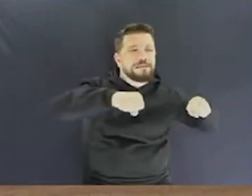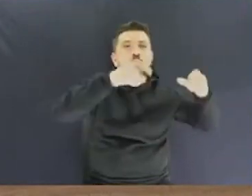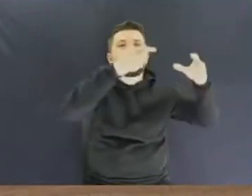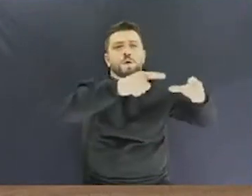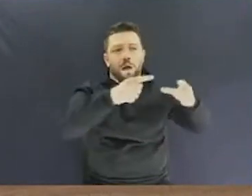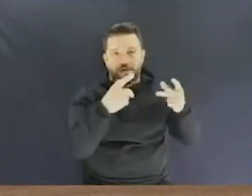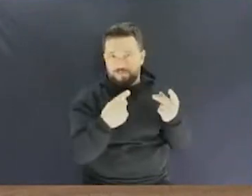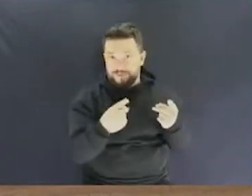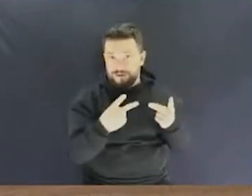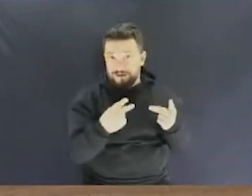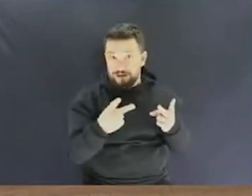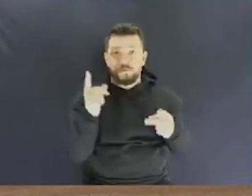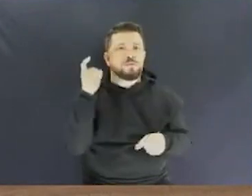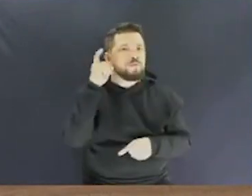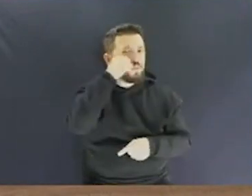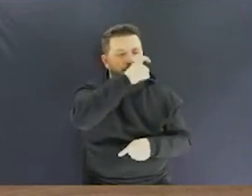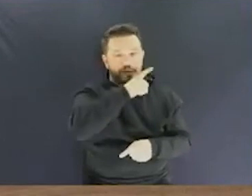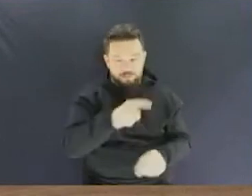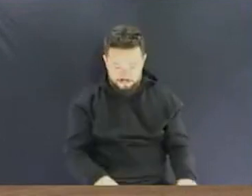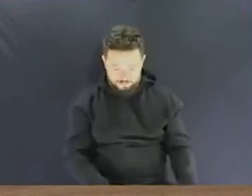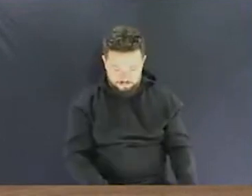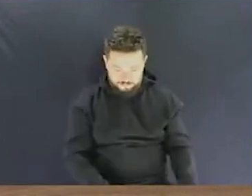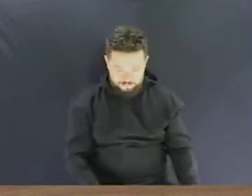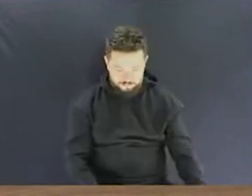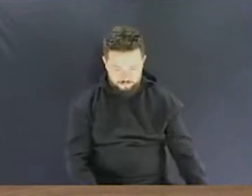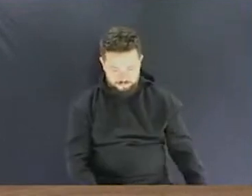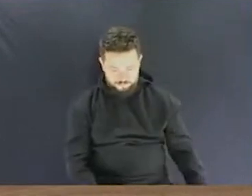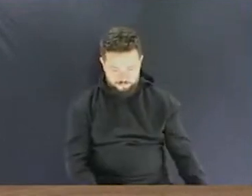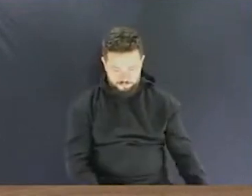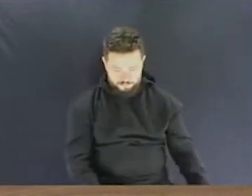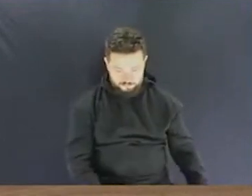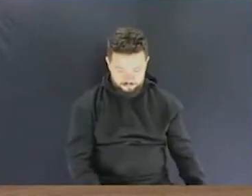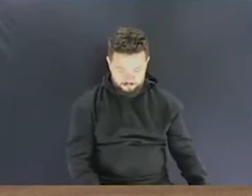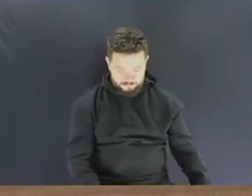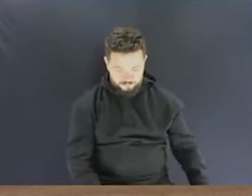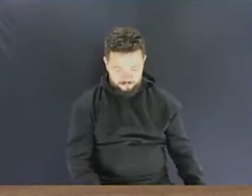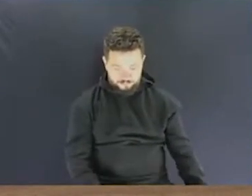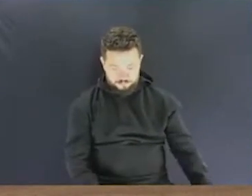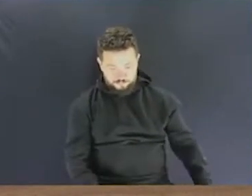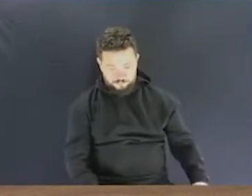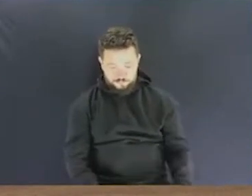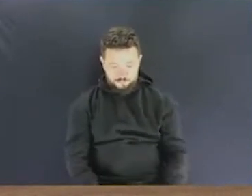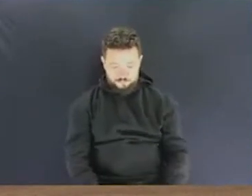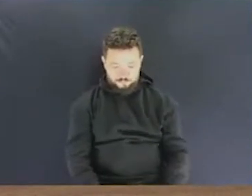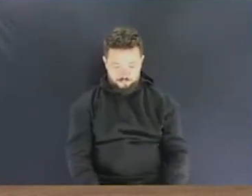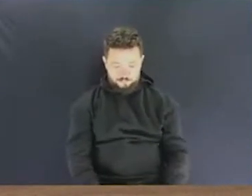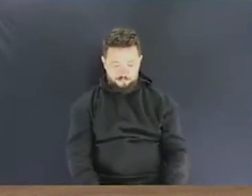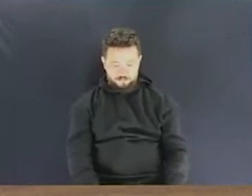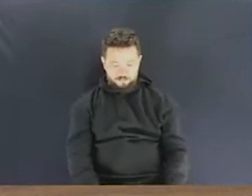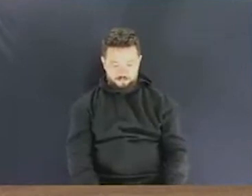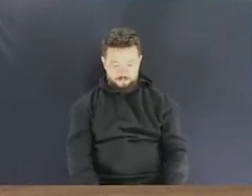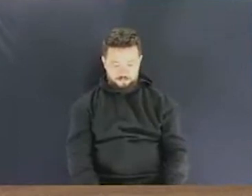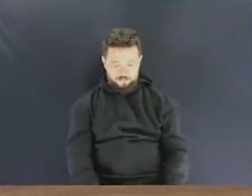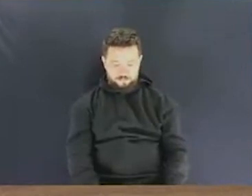que hoje não tem condição de pagar uma marmita. Né? Então, o que a prefeitura está pensando a respeito disso? Né? Eu estou preocupado,